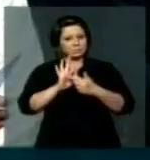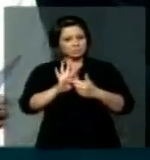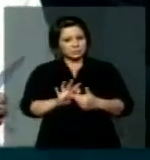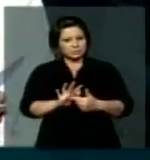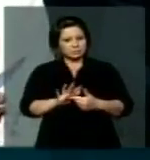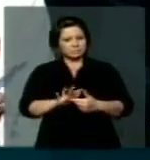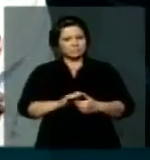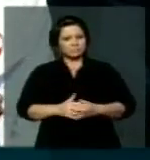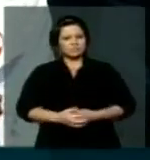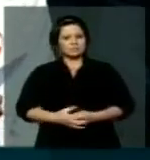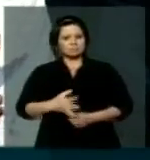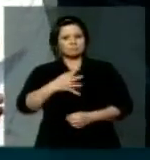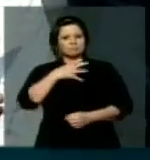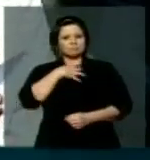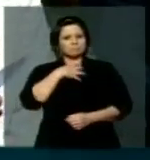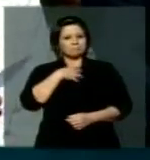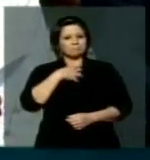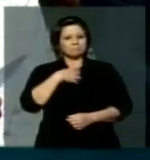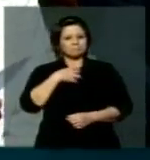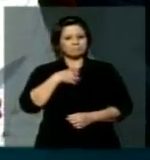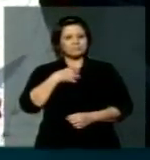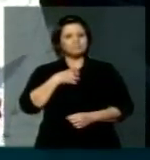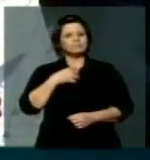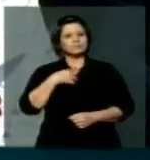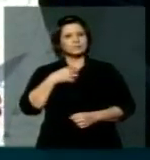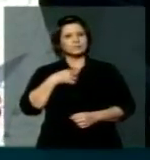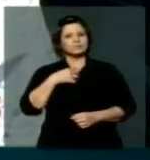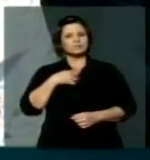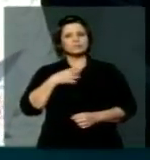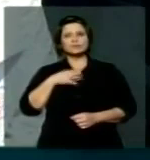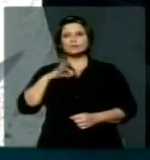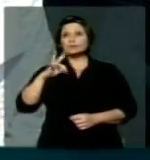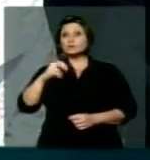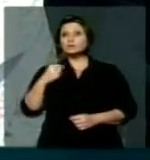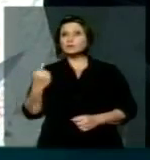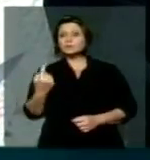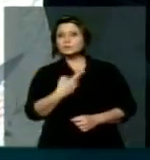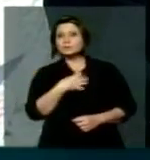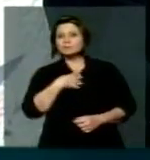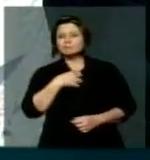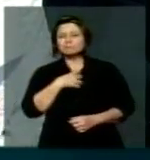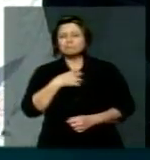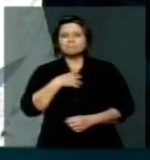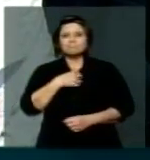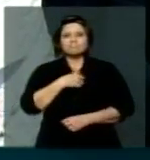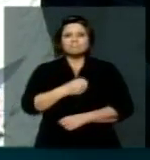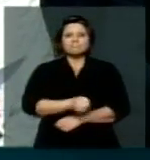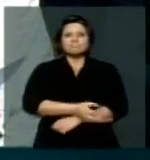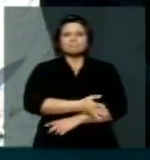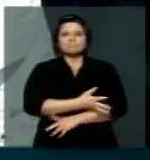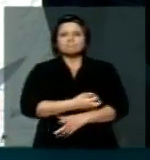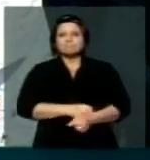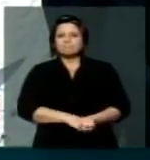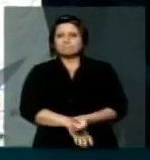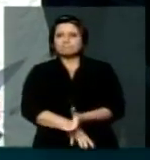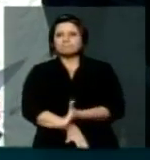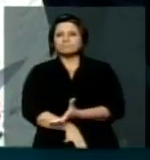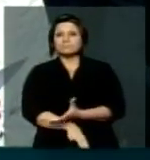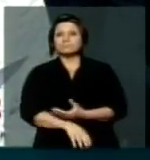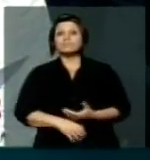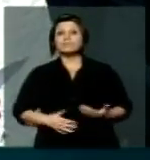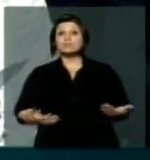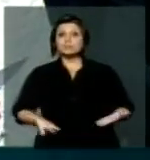expressa o sentimento que todos estamos sentindo nesse momento.